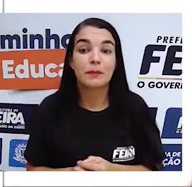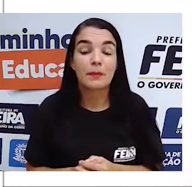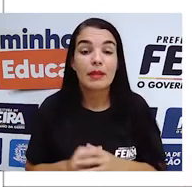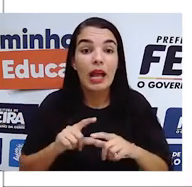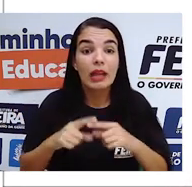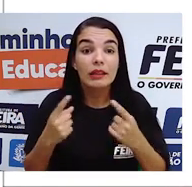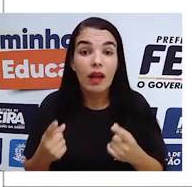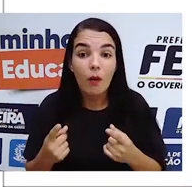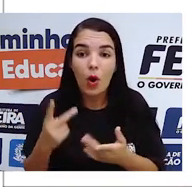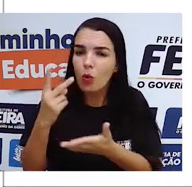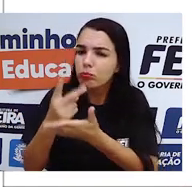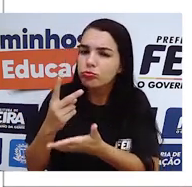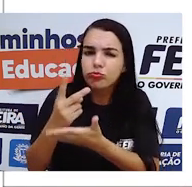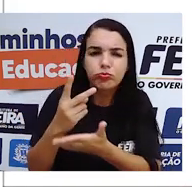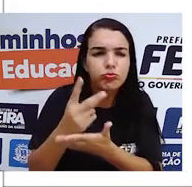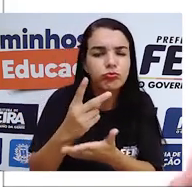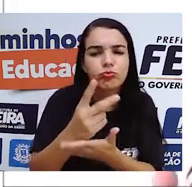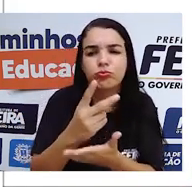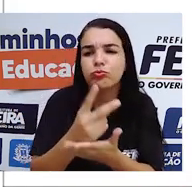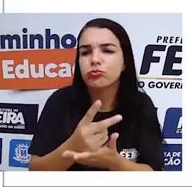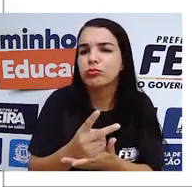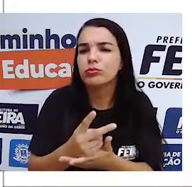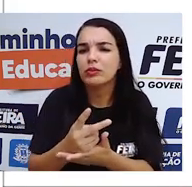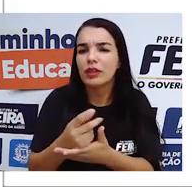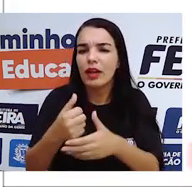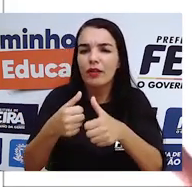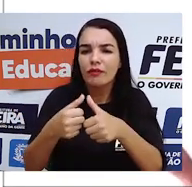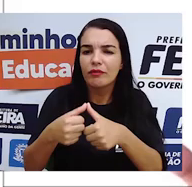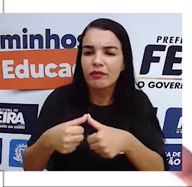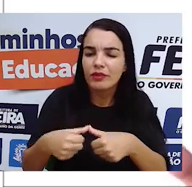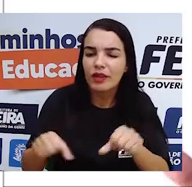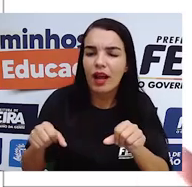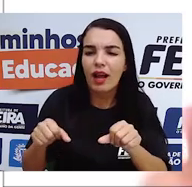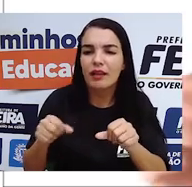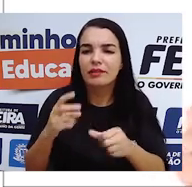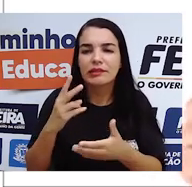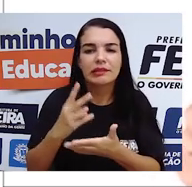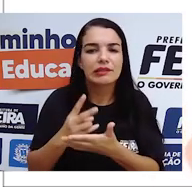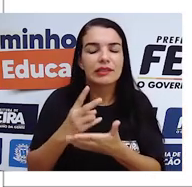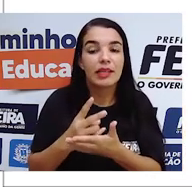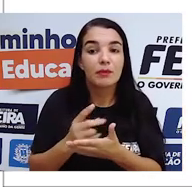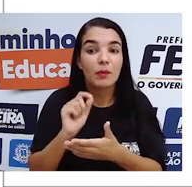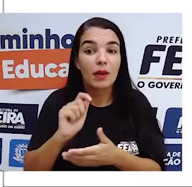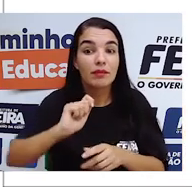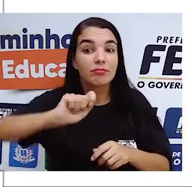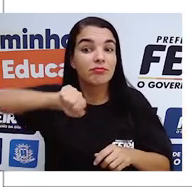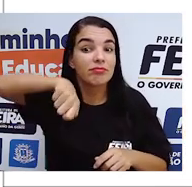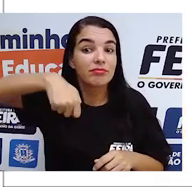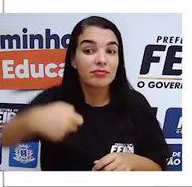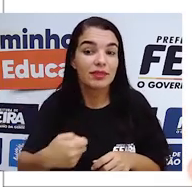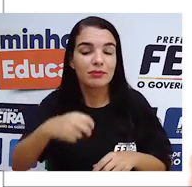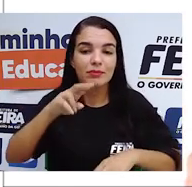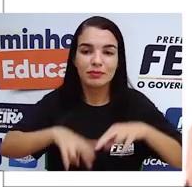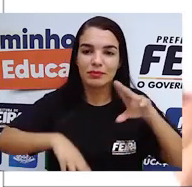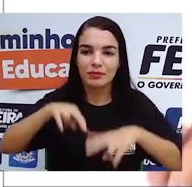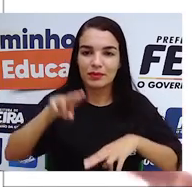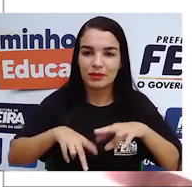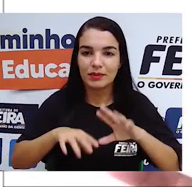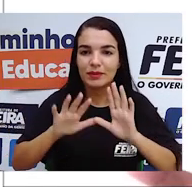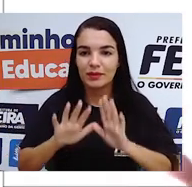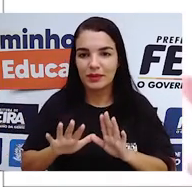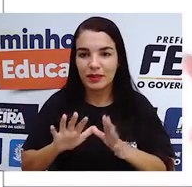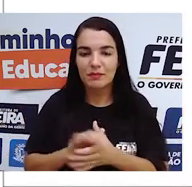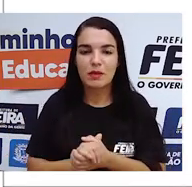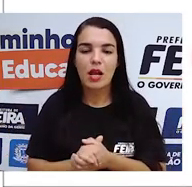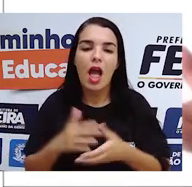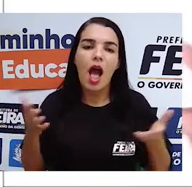para cá, todo mundo vai acendendo aí as suas fogueiras nesse período de São João. Esse ano a coisa está um pouco diferente por conta da